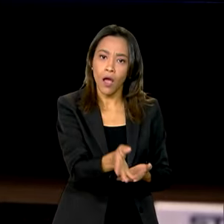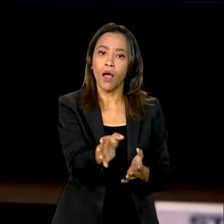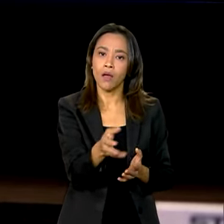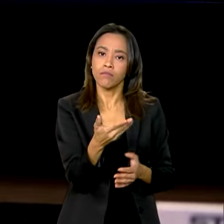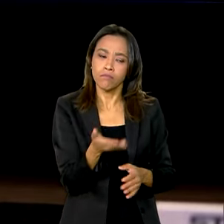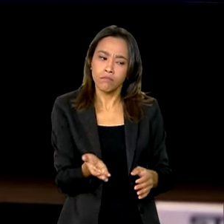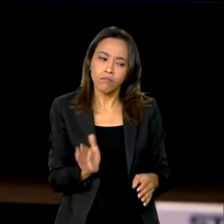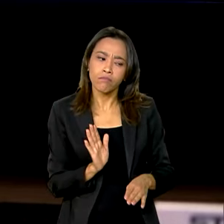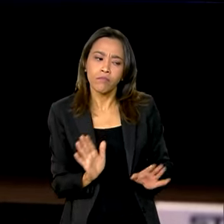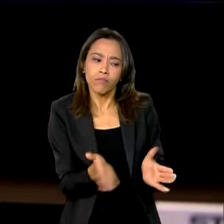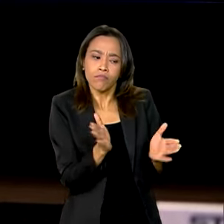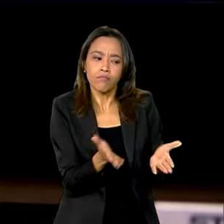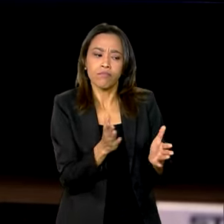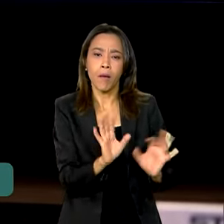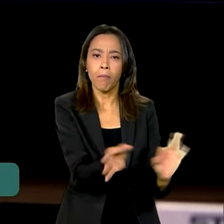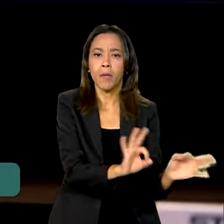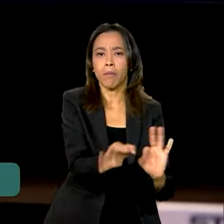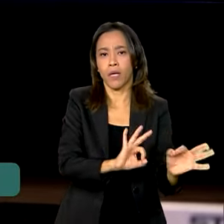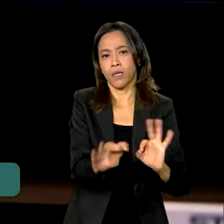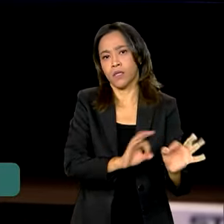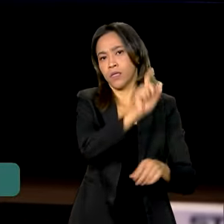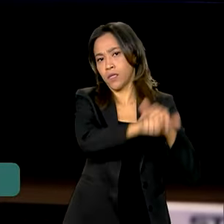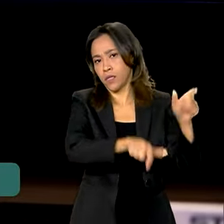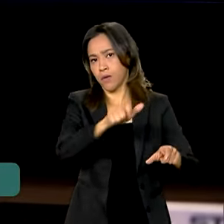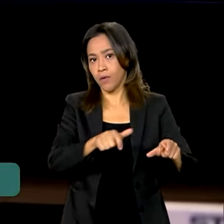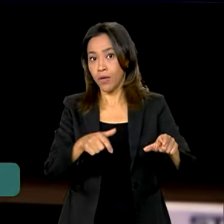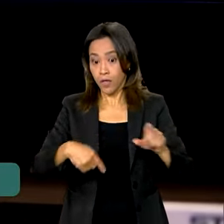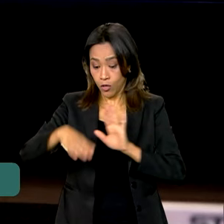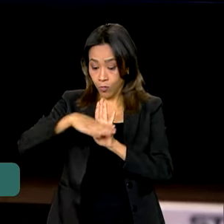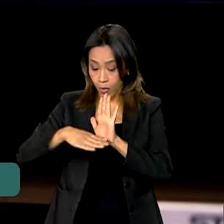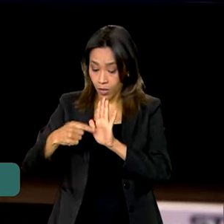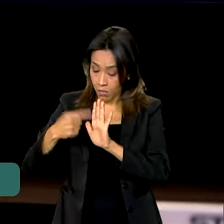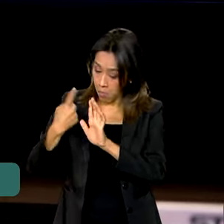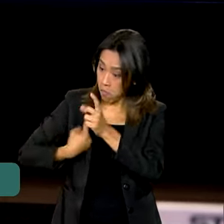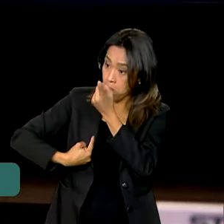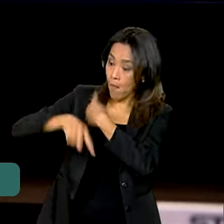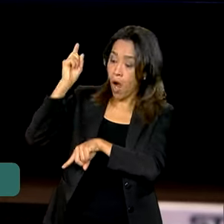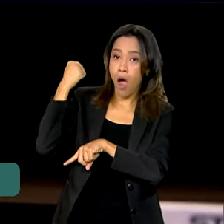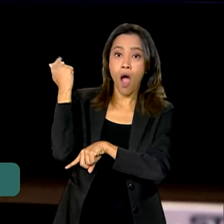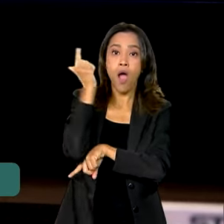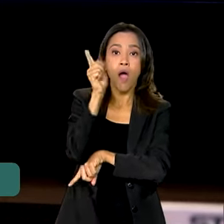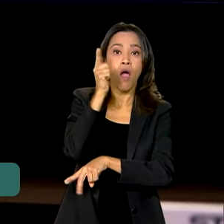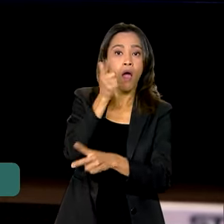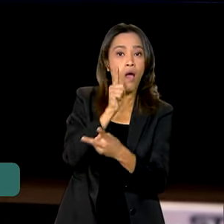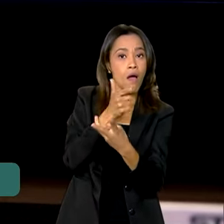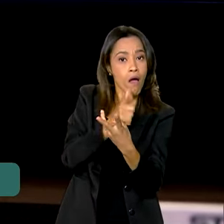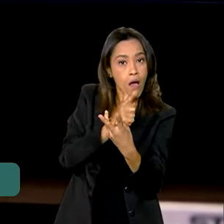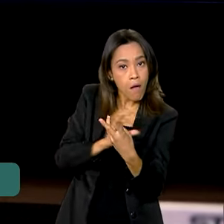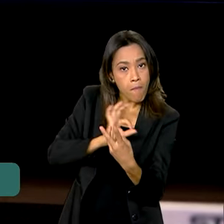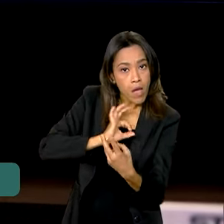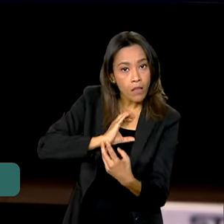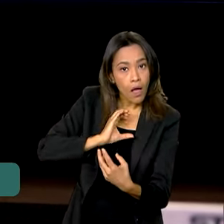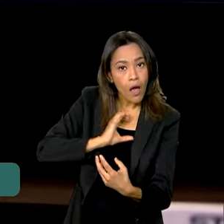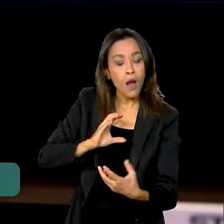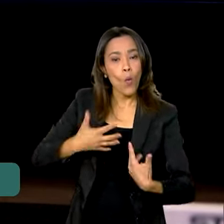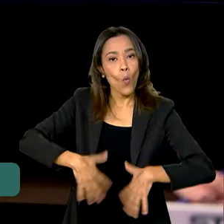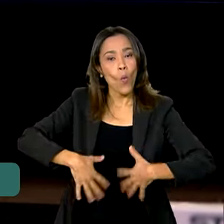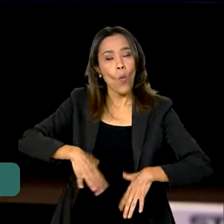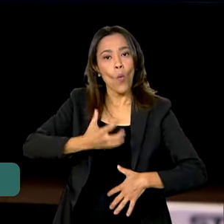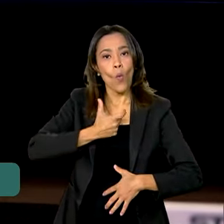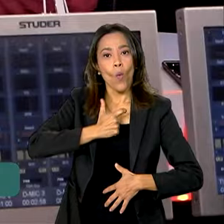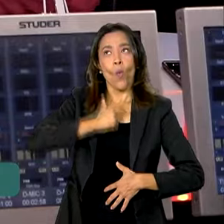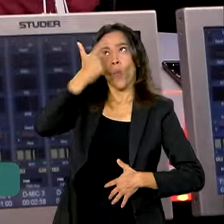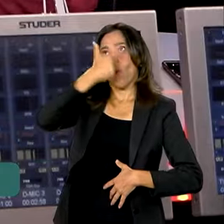Olímpicos, os Jogos Pan-Americanos demonstram que o programa deu certo. A quantidade de medalhistas beneficiários desse programa, para que você tenha uma noção,